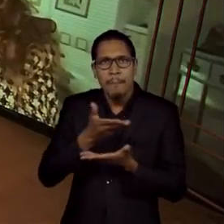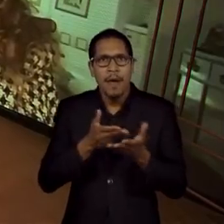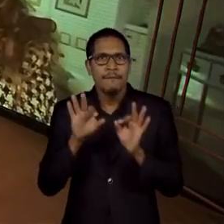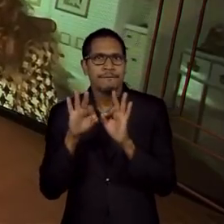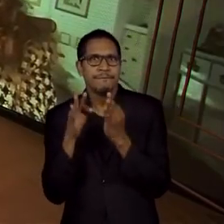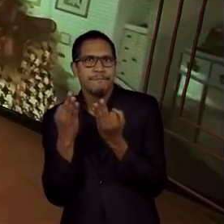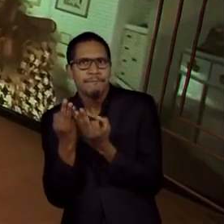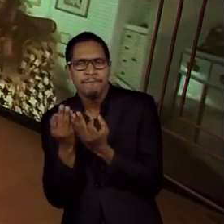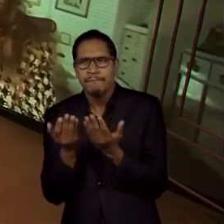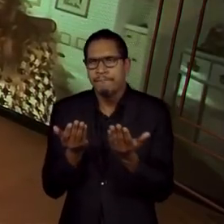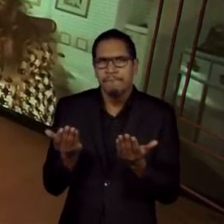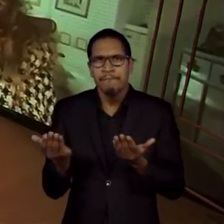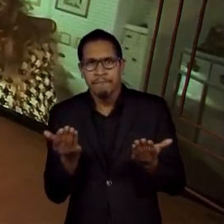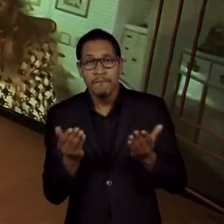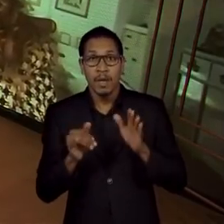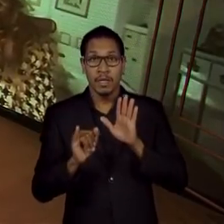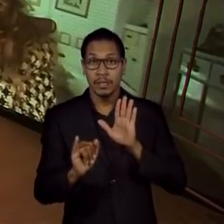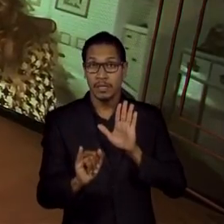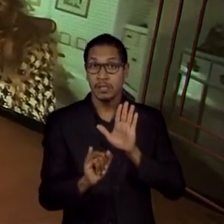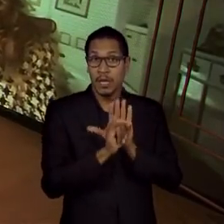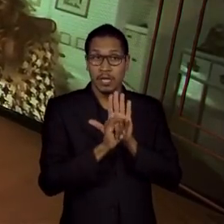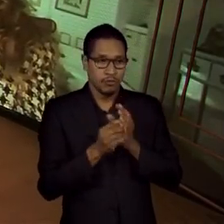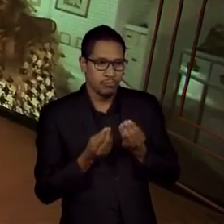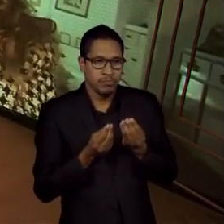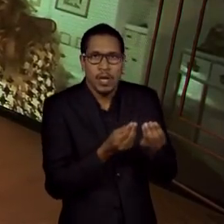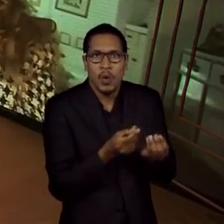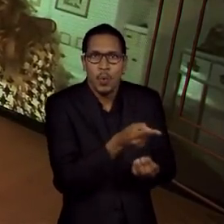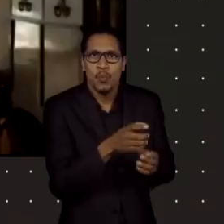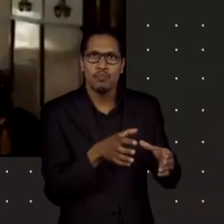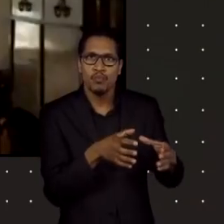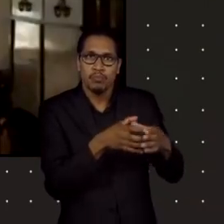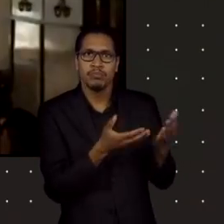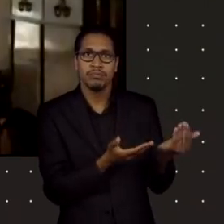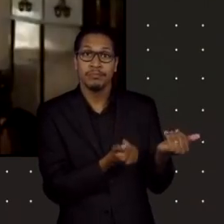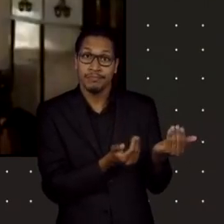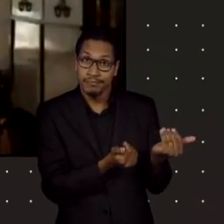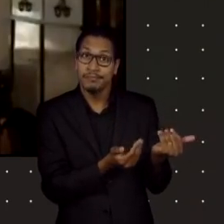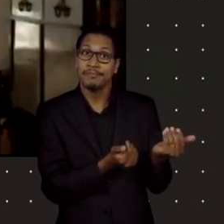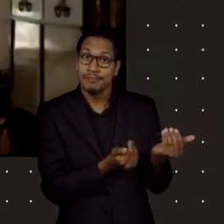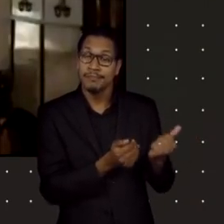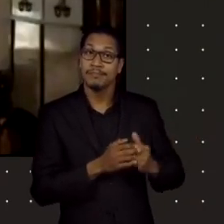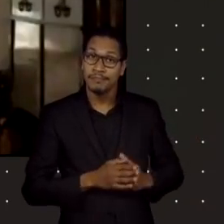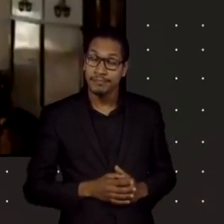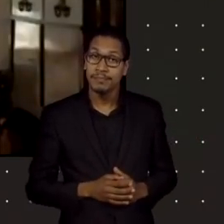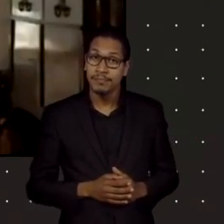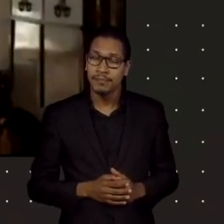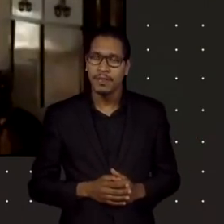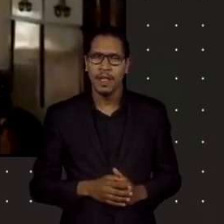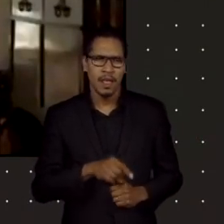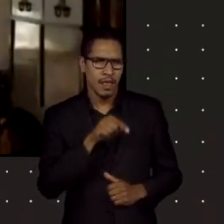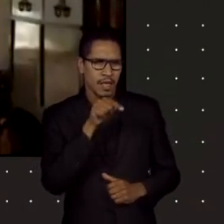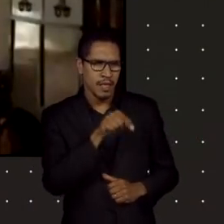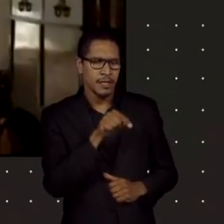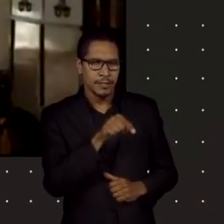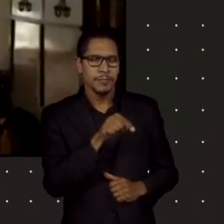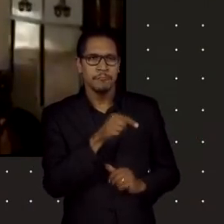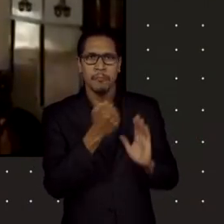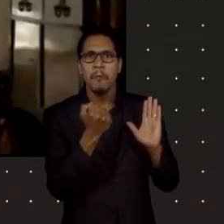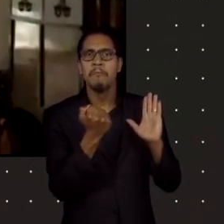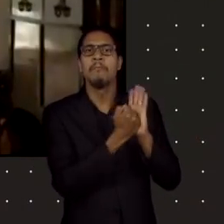né? Uma identidade que nós trouxemos para os jovens. E a coisa que foi depois disso, que